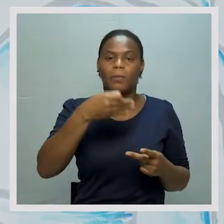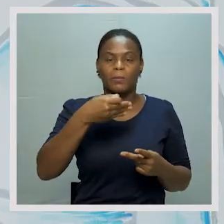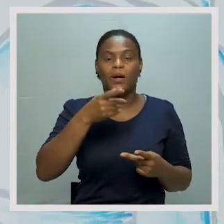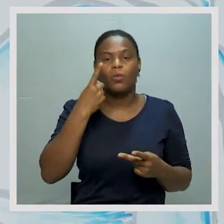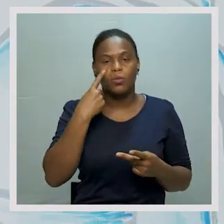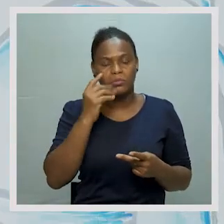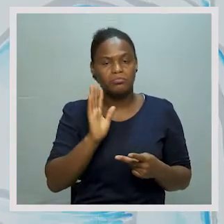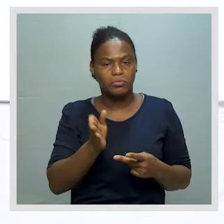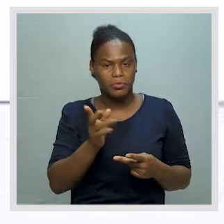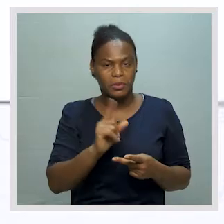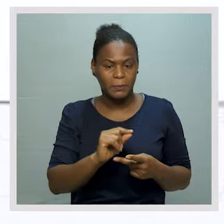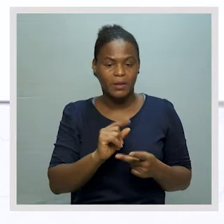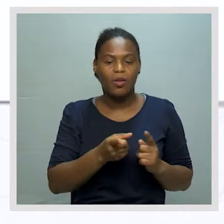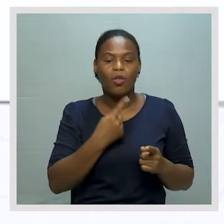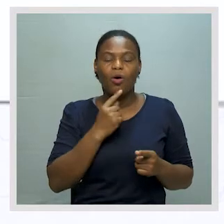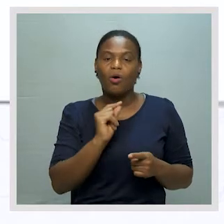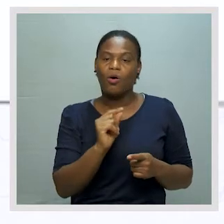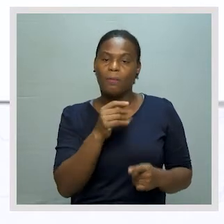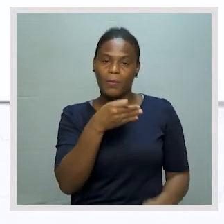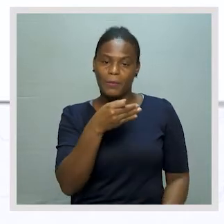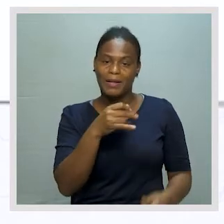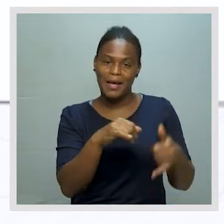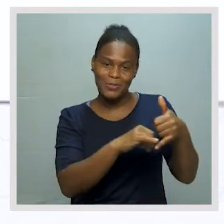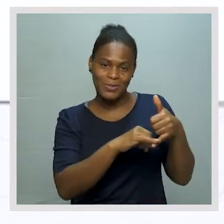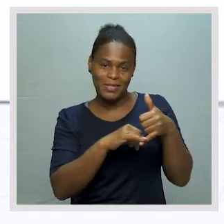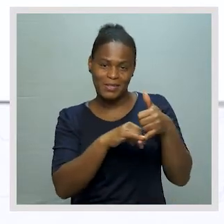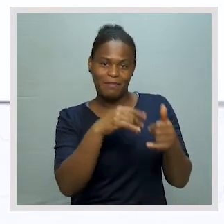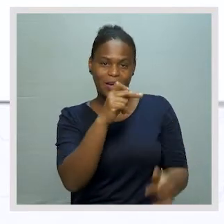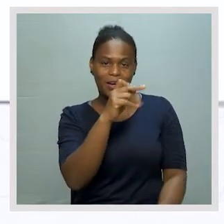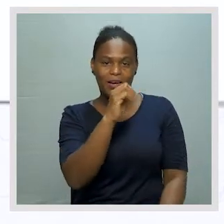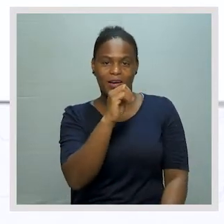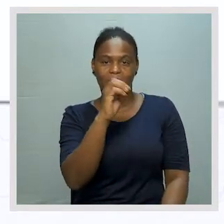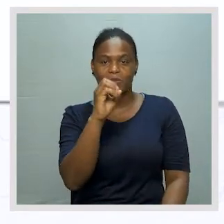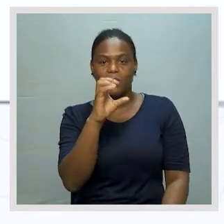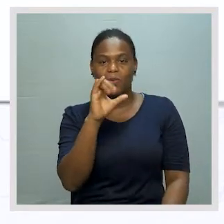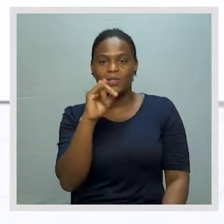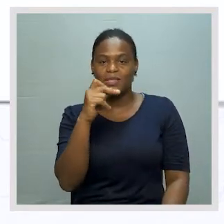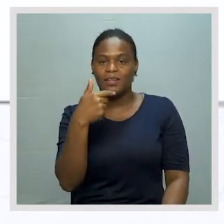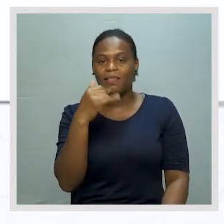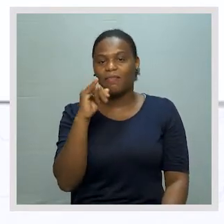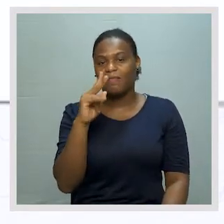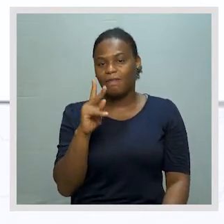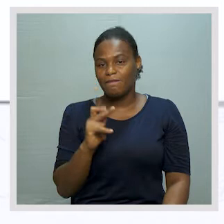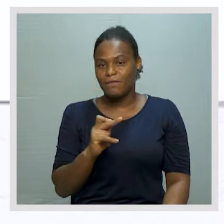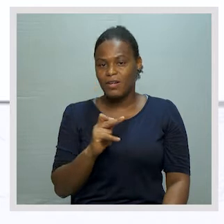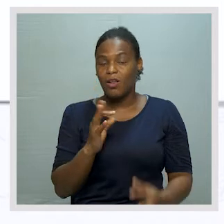já conhecida, que é a propriedade associativa. Numa multiplicação de 3